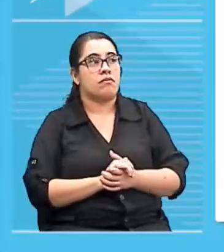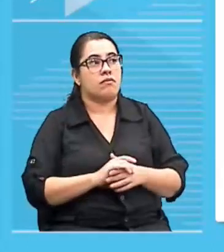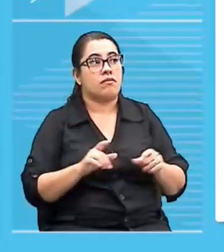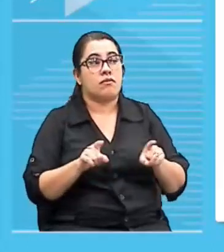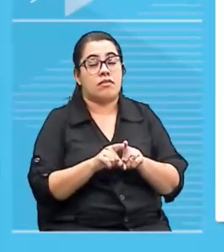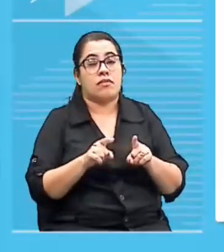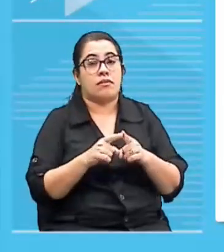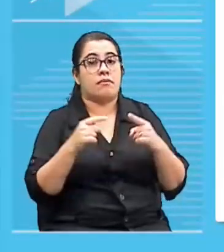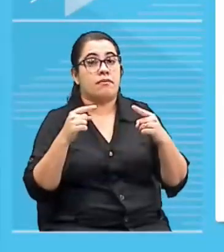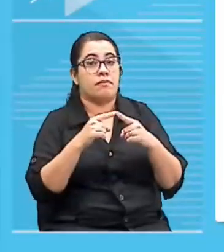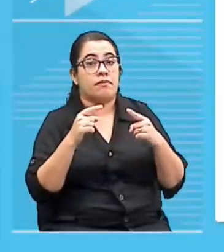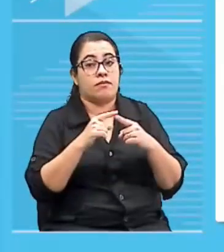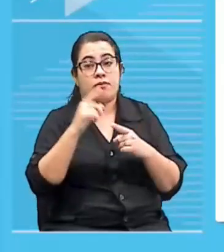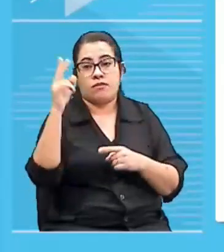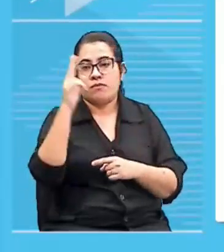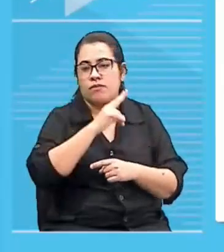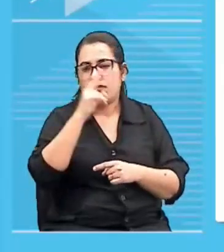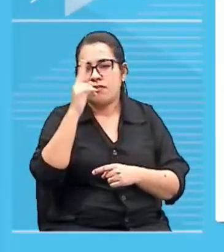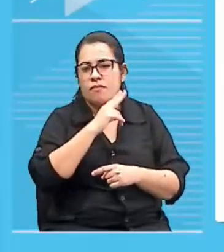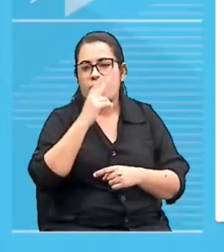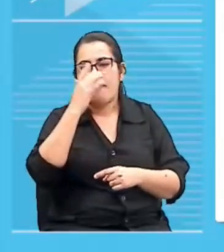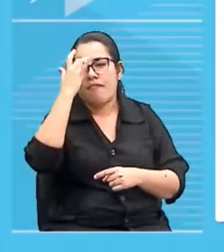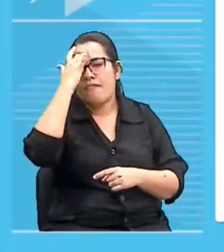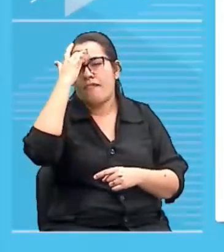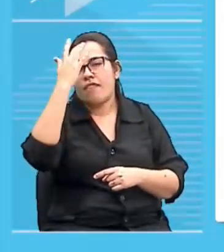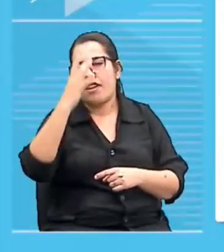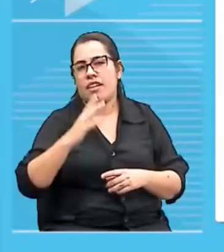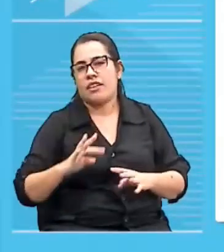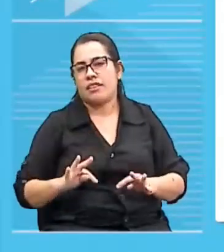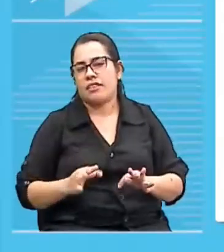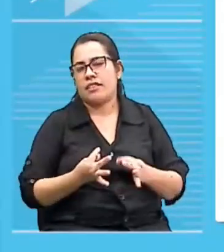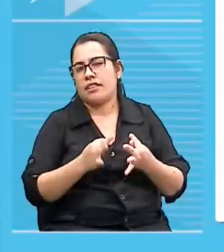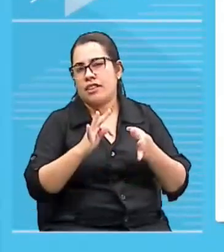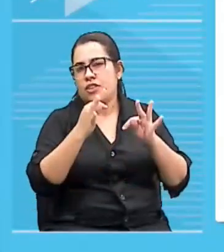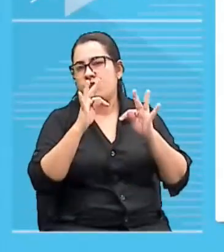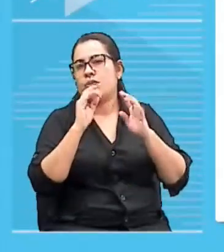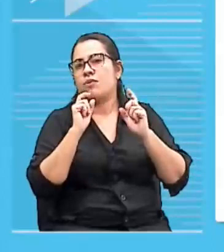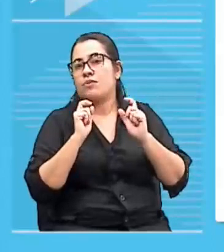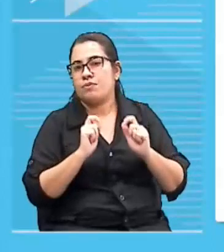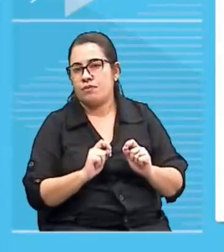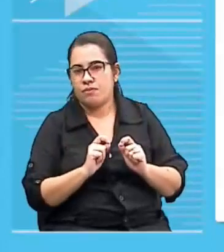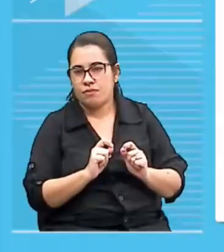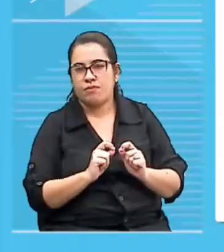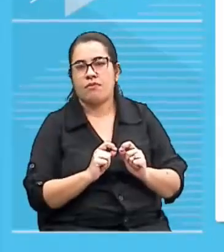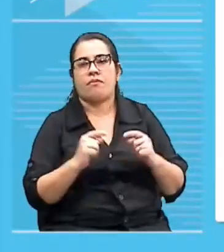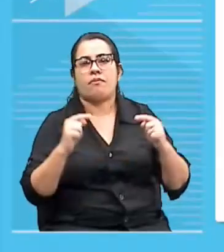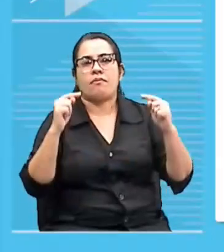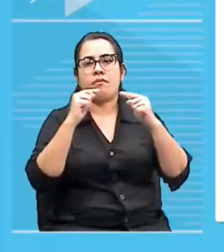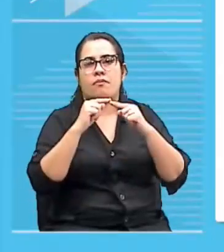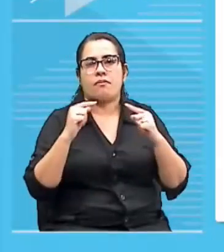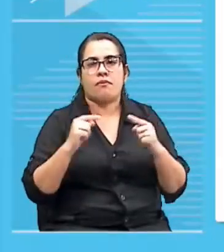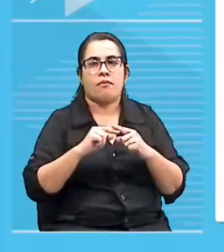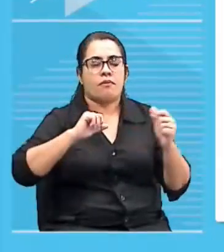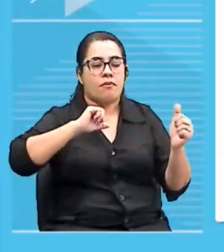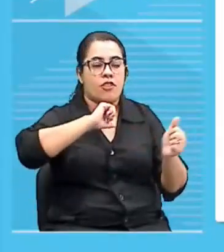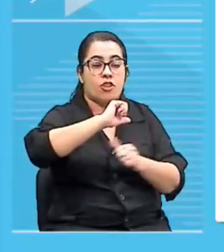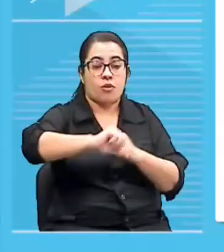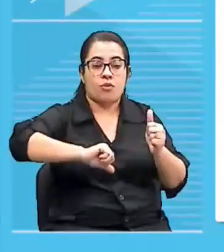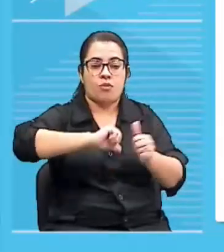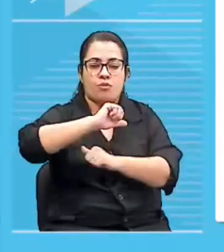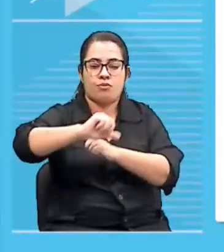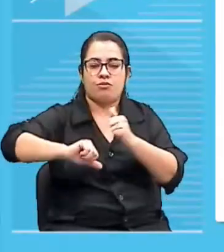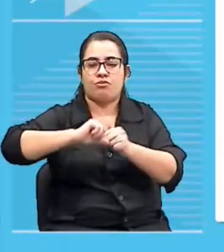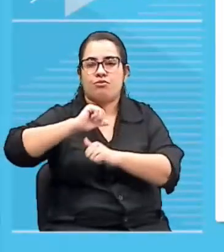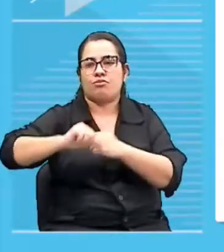senso de urgência, a facilidade que a tecnologia proporciona deve alterar a rotina de trabalho